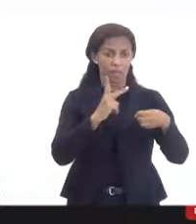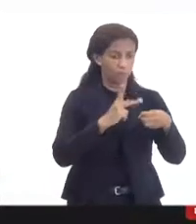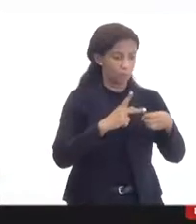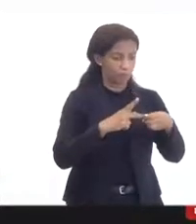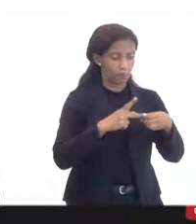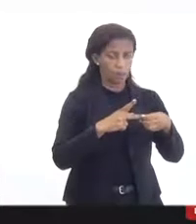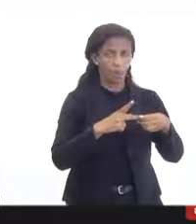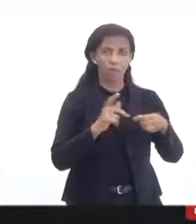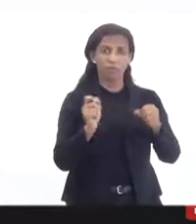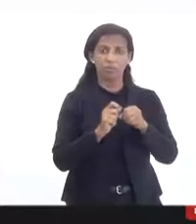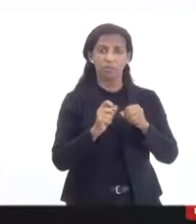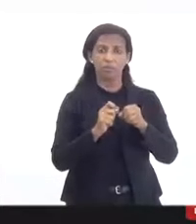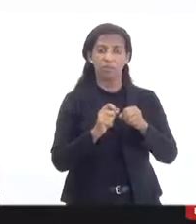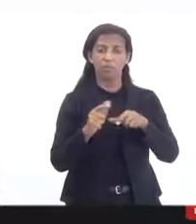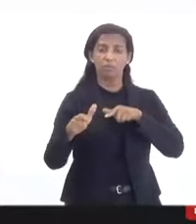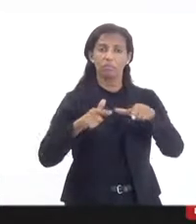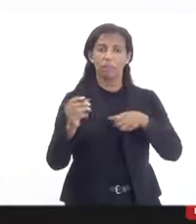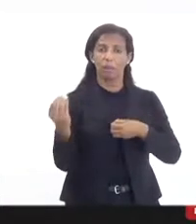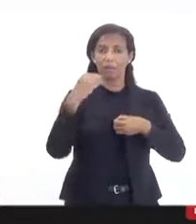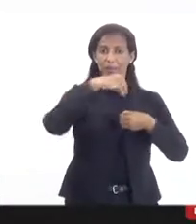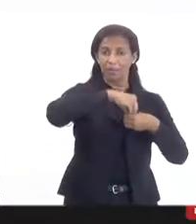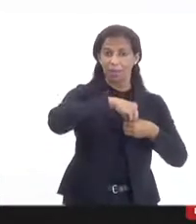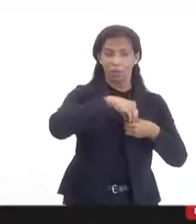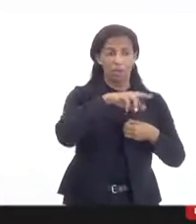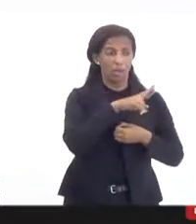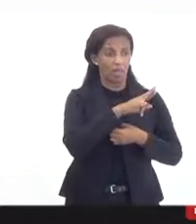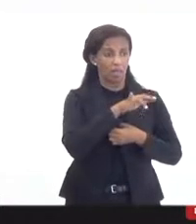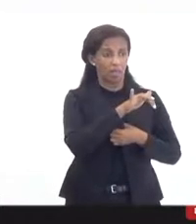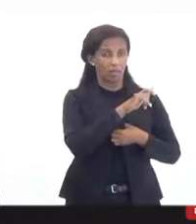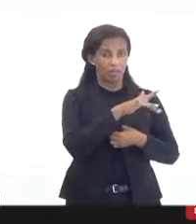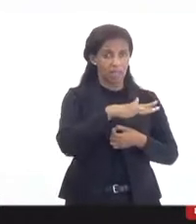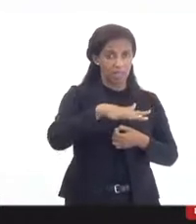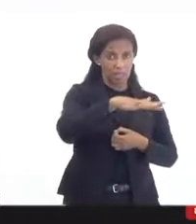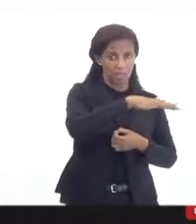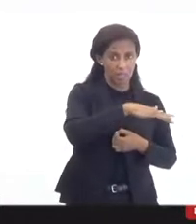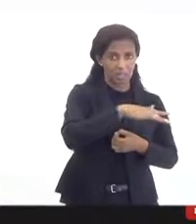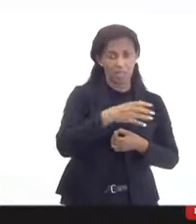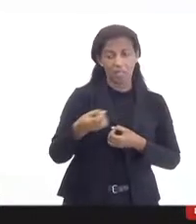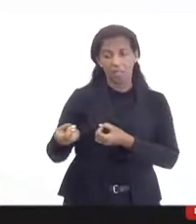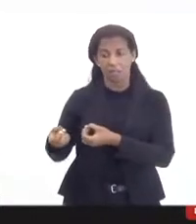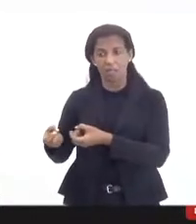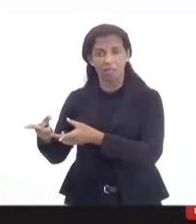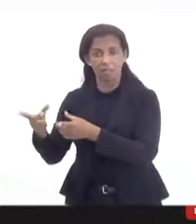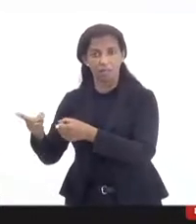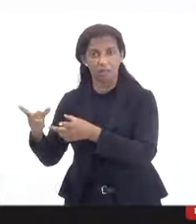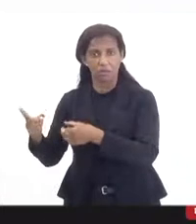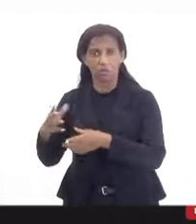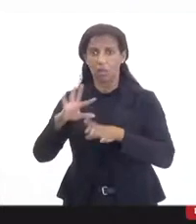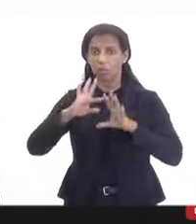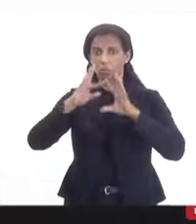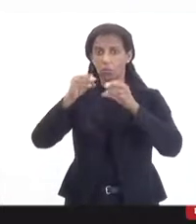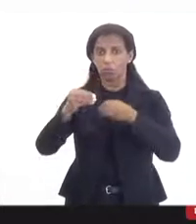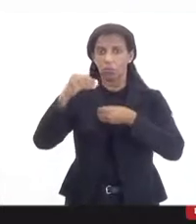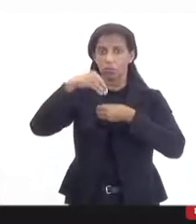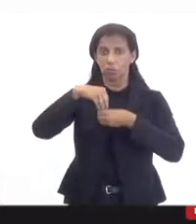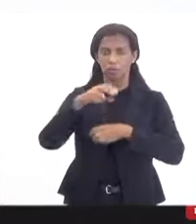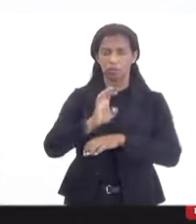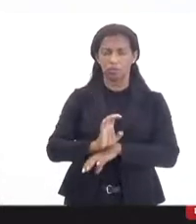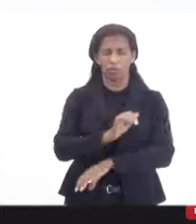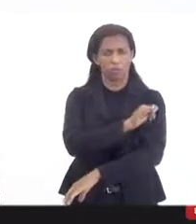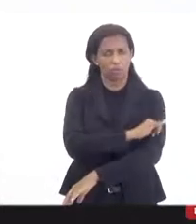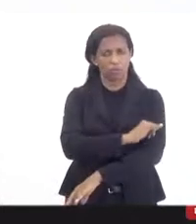interna, refinaria e distribuidora, todas localizadas dentro do Estado do Rio de Janeiro. Pode passar, Gabriel.